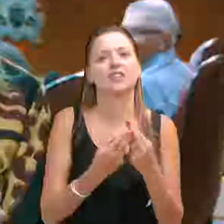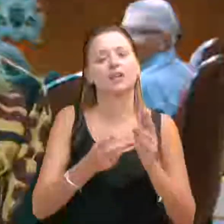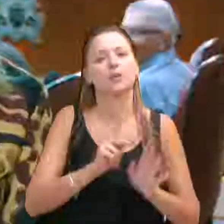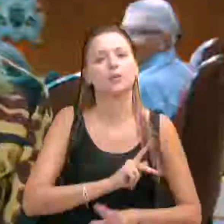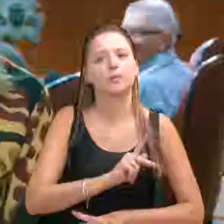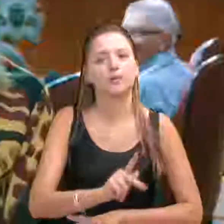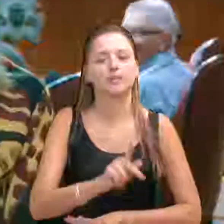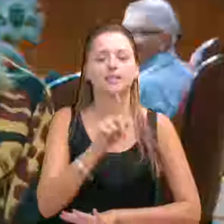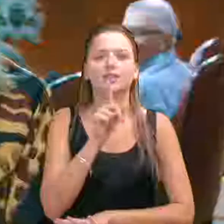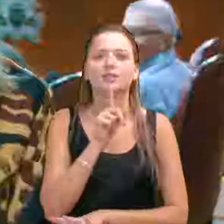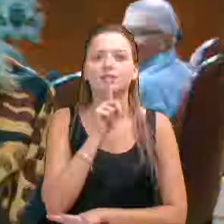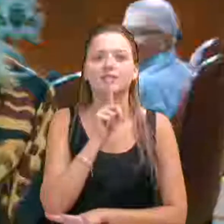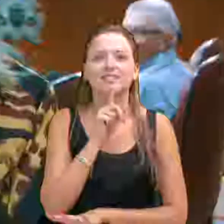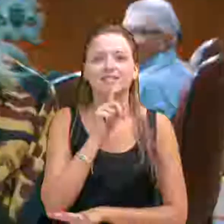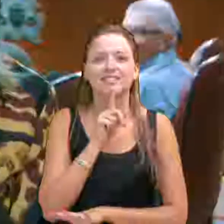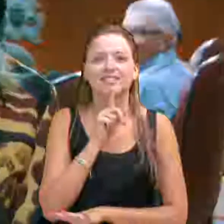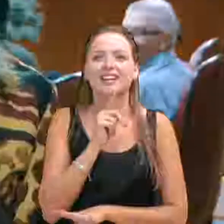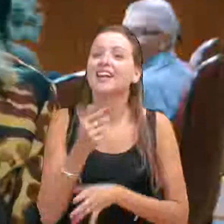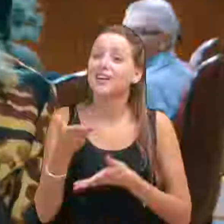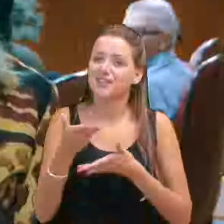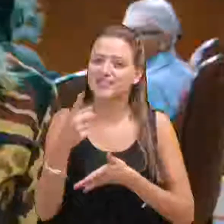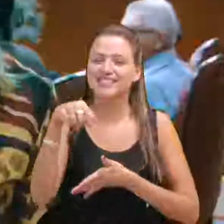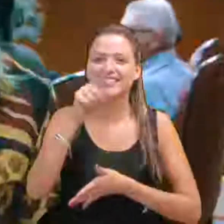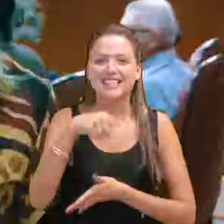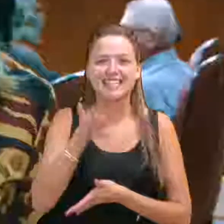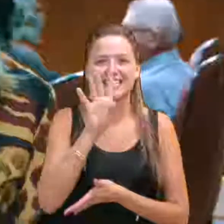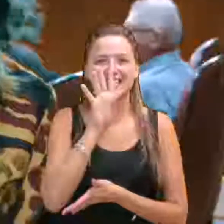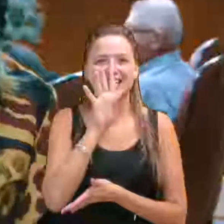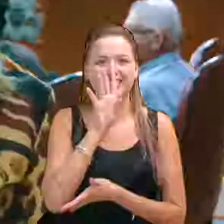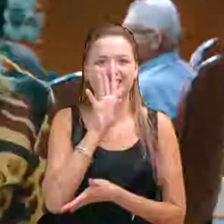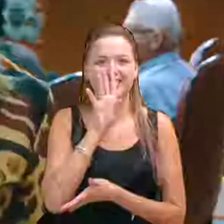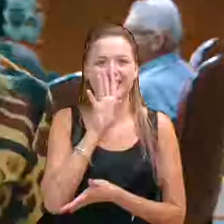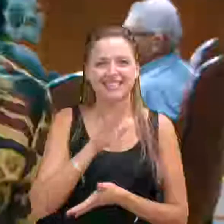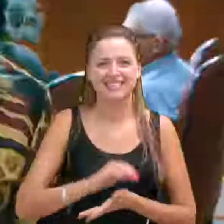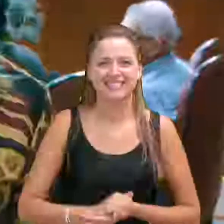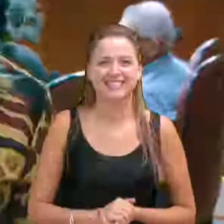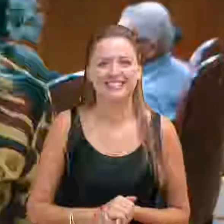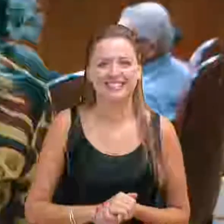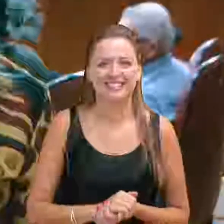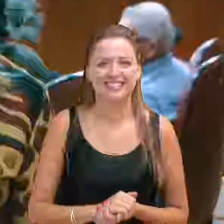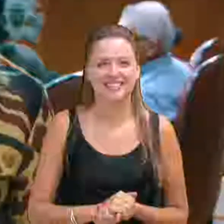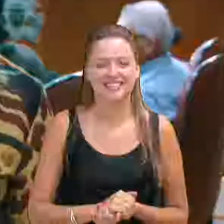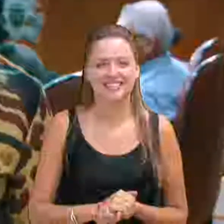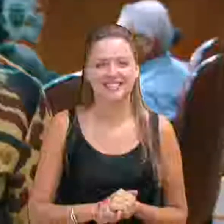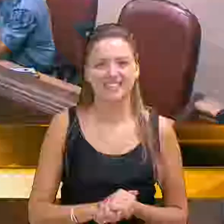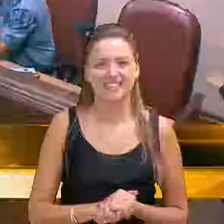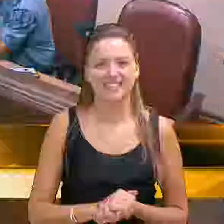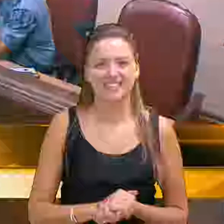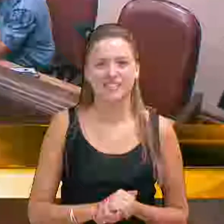presidente Alberto Meneguzzi. Convido você a seguir conosco e acompanhá-la.